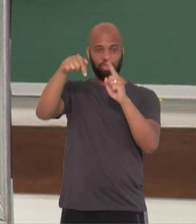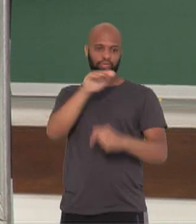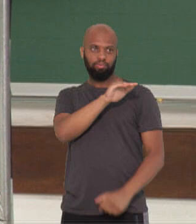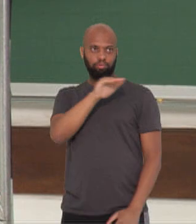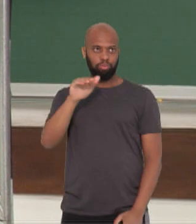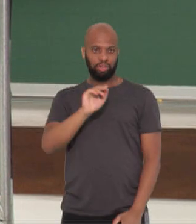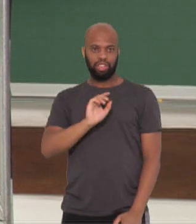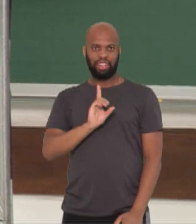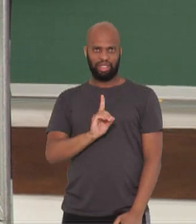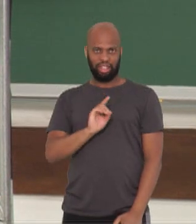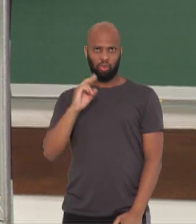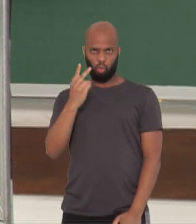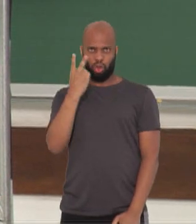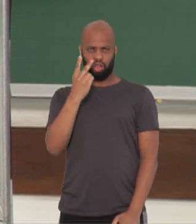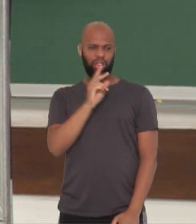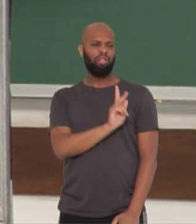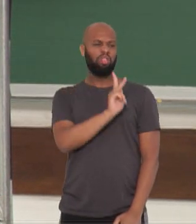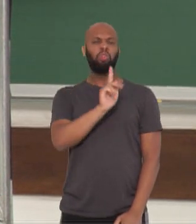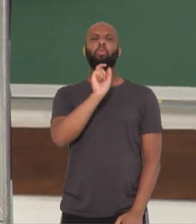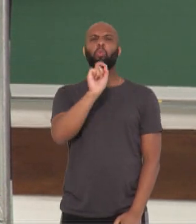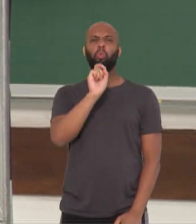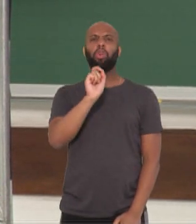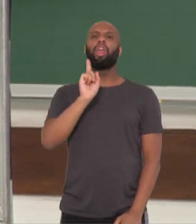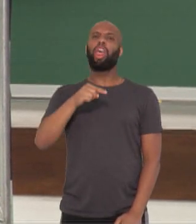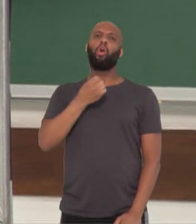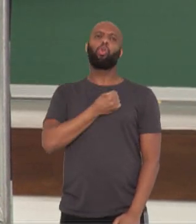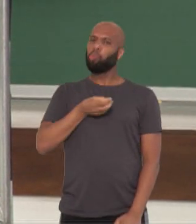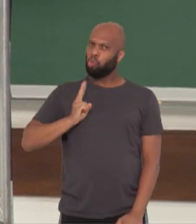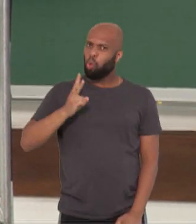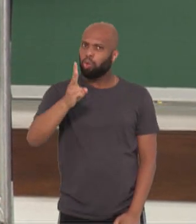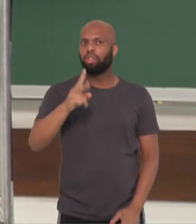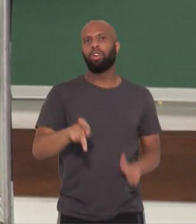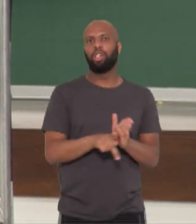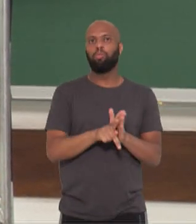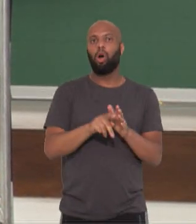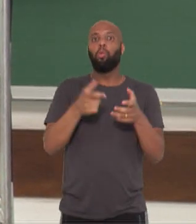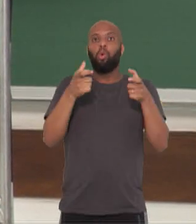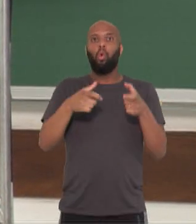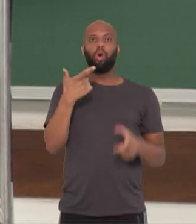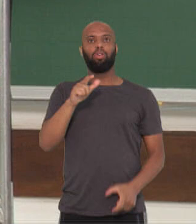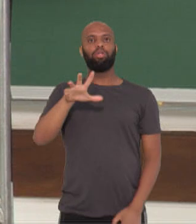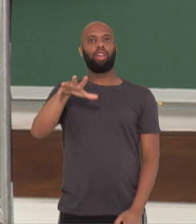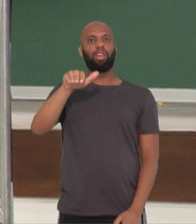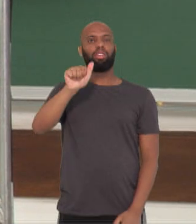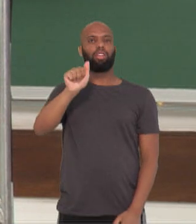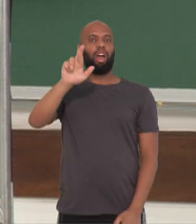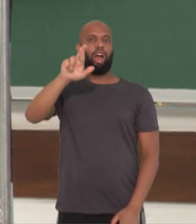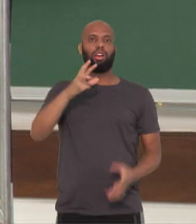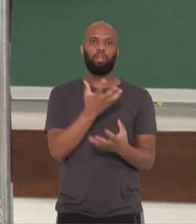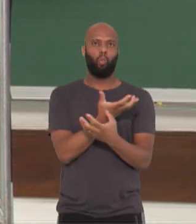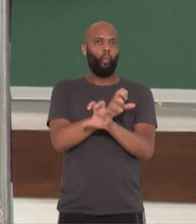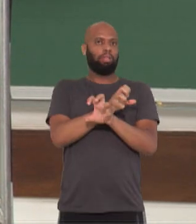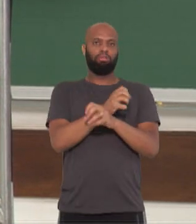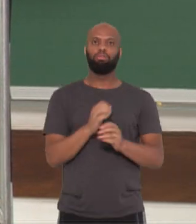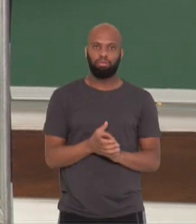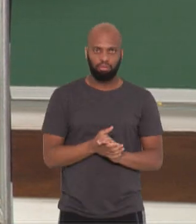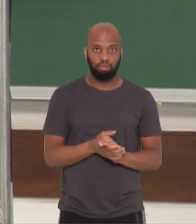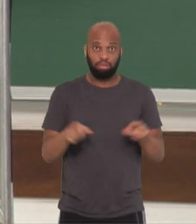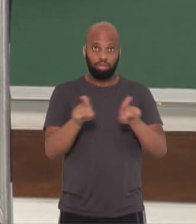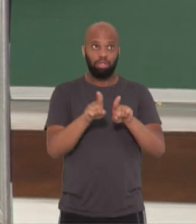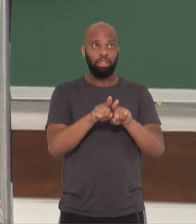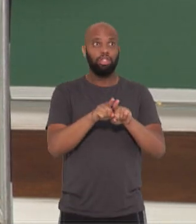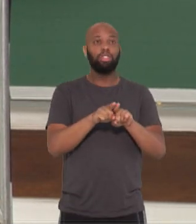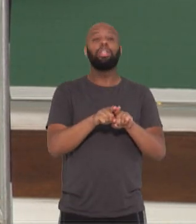meio vezes módulo da carga divididos pela distância elevada ao quadrado entre aonde a carga se